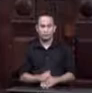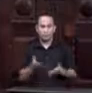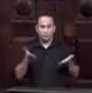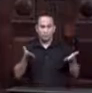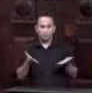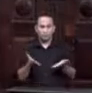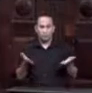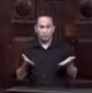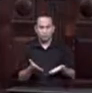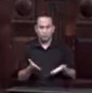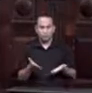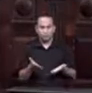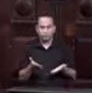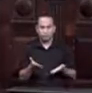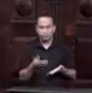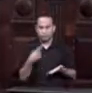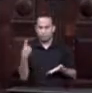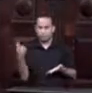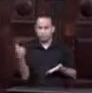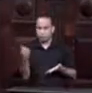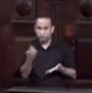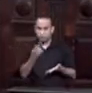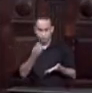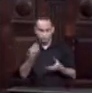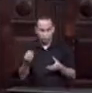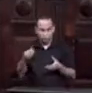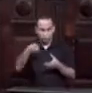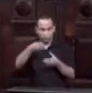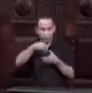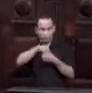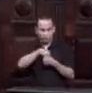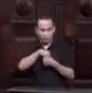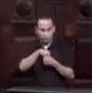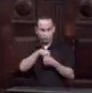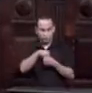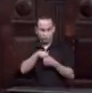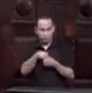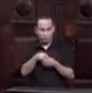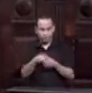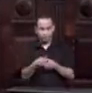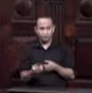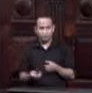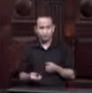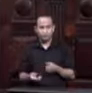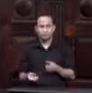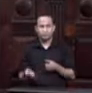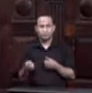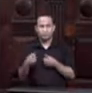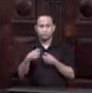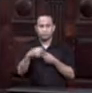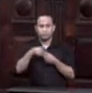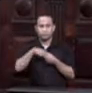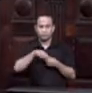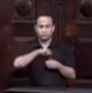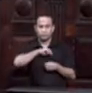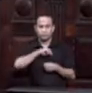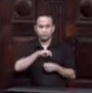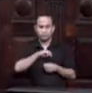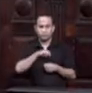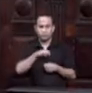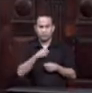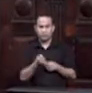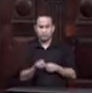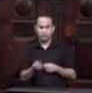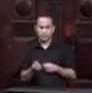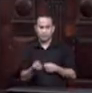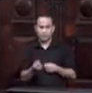Hoje, estamos votando uma lei de recuperação financeira do Estado do Rio de Janeiro, que é